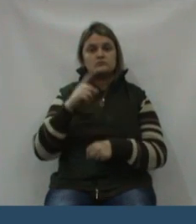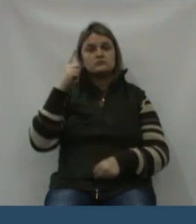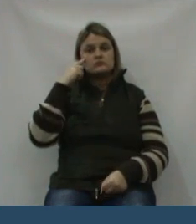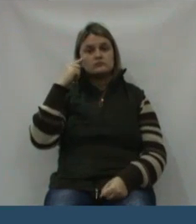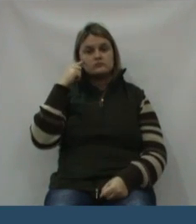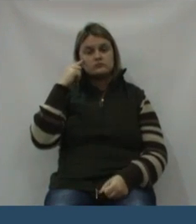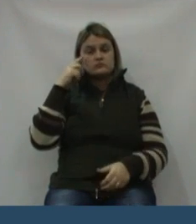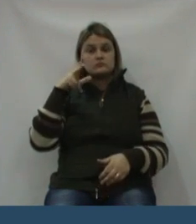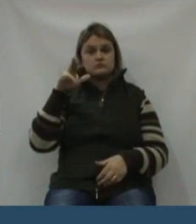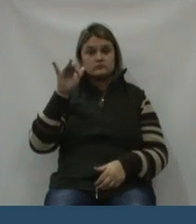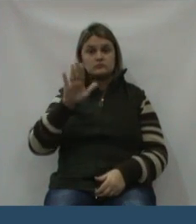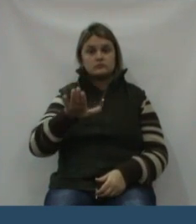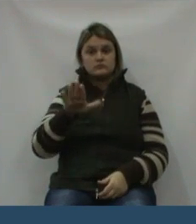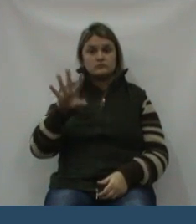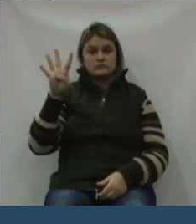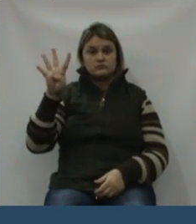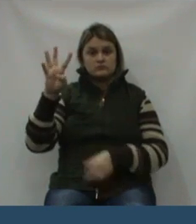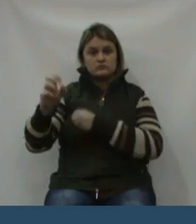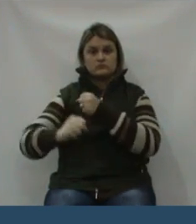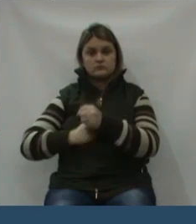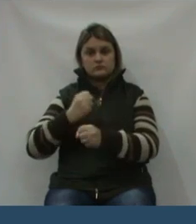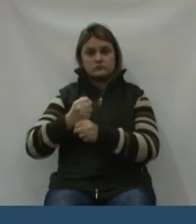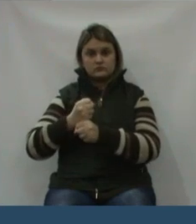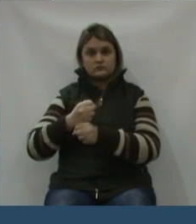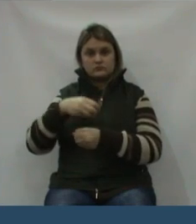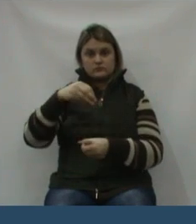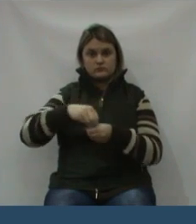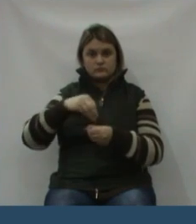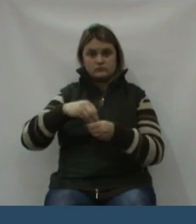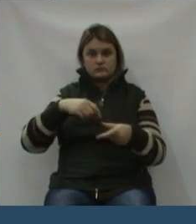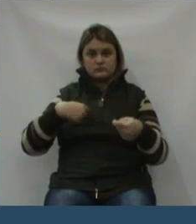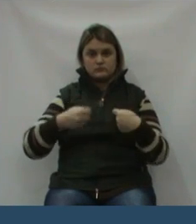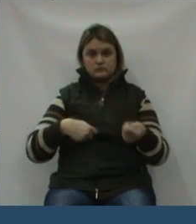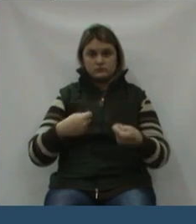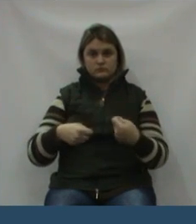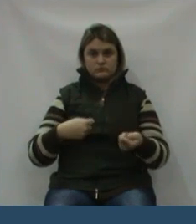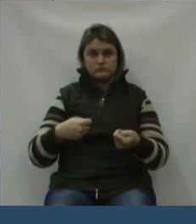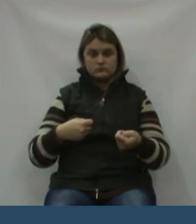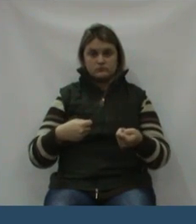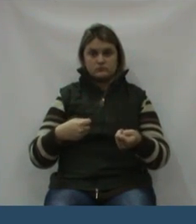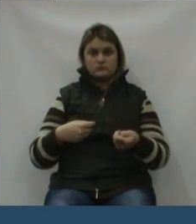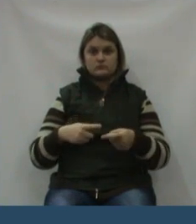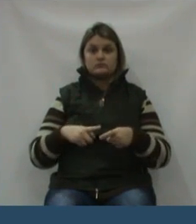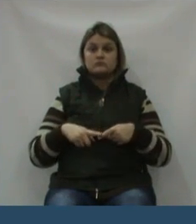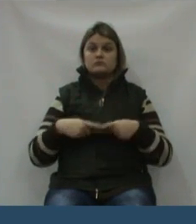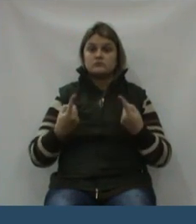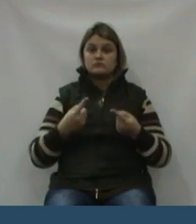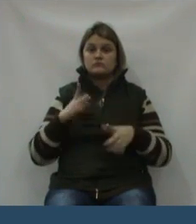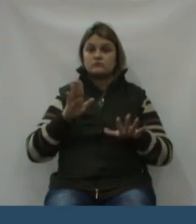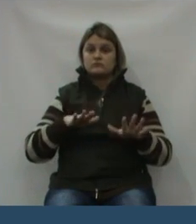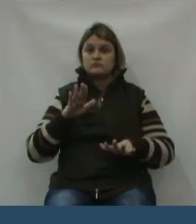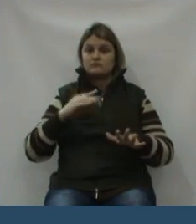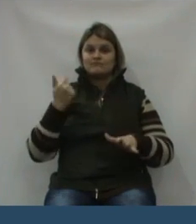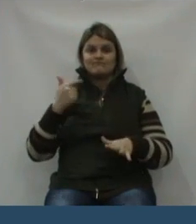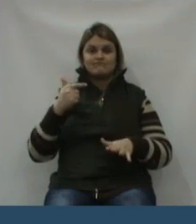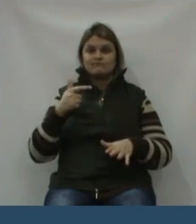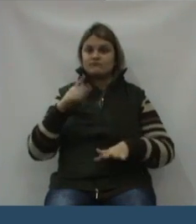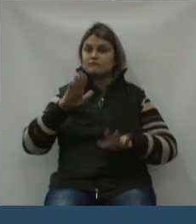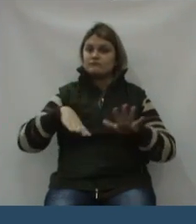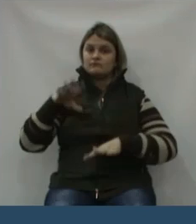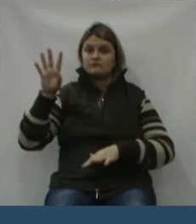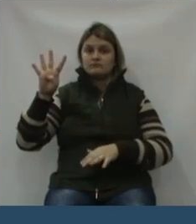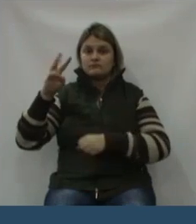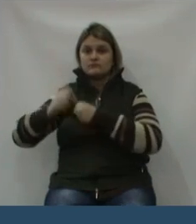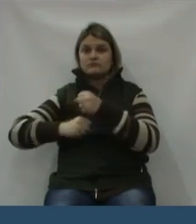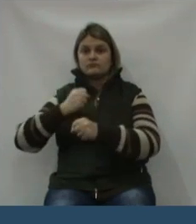pensam às vezes que vão ficar 4 anos dentro de uma administração. E a gente vê durante esses 4